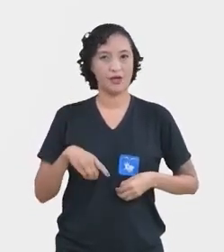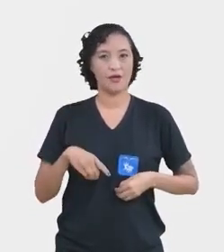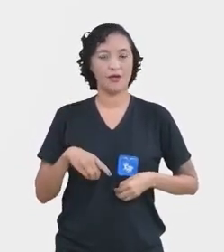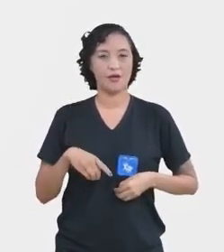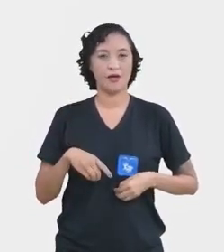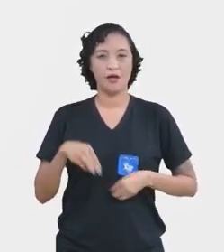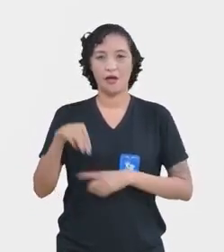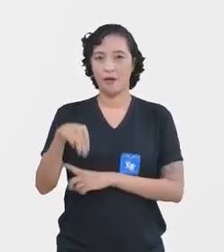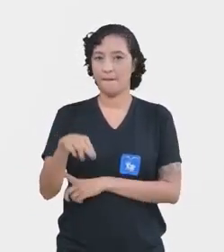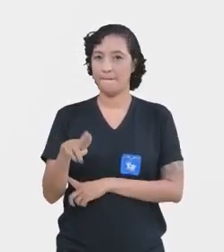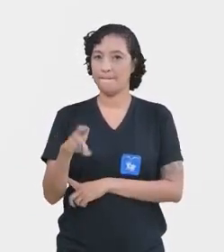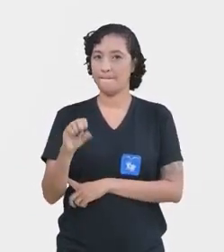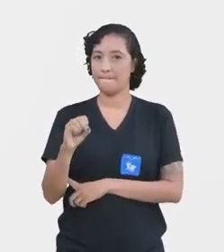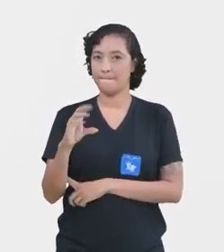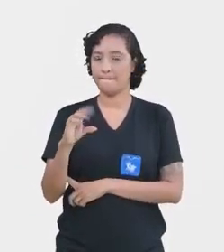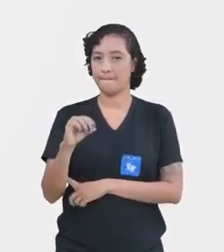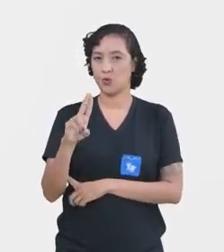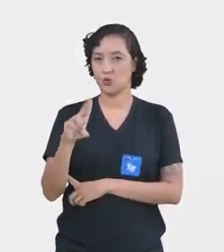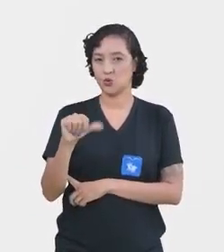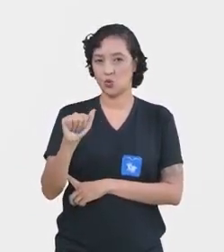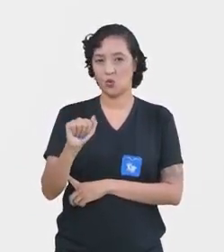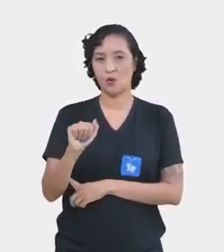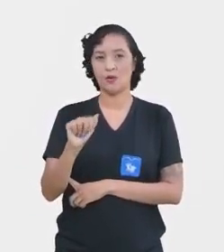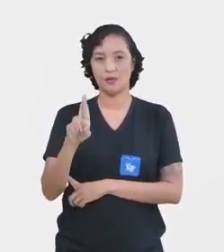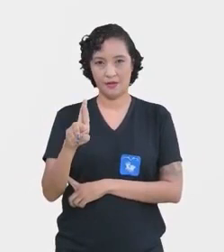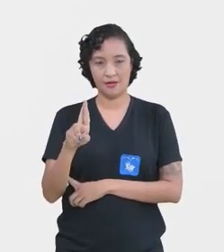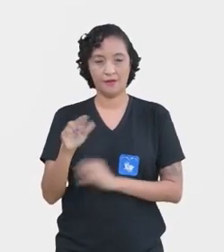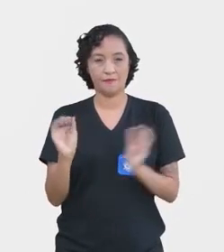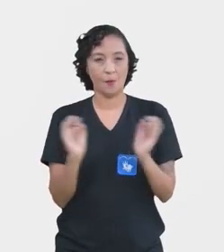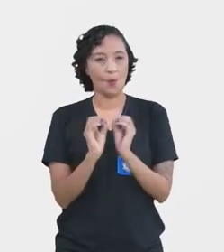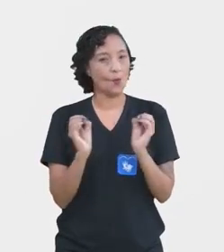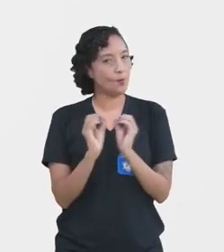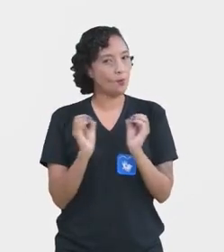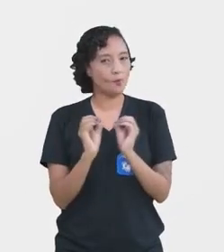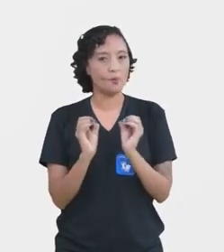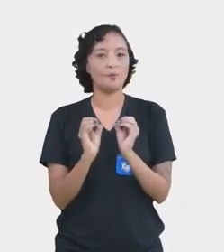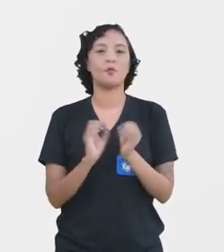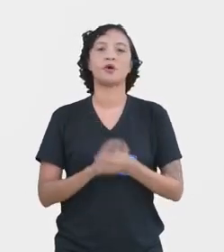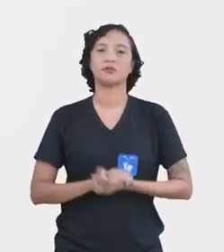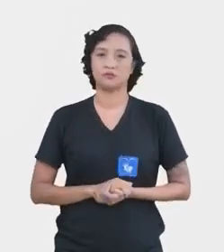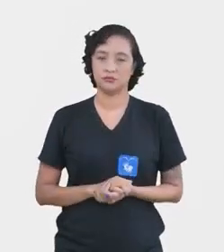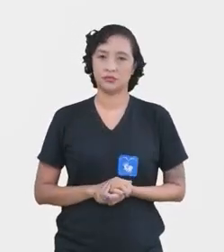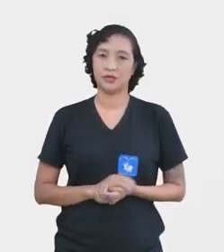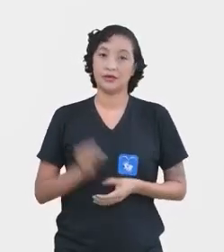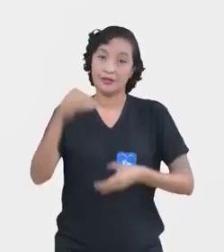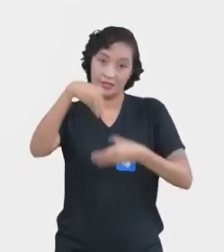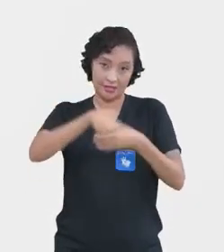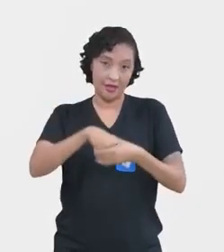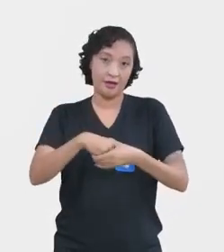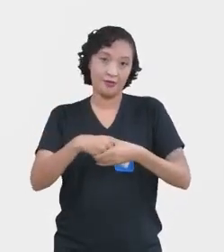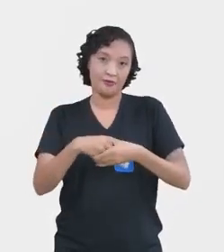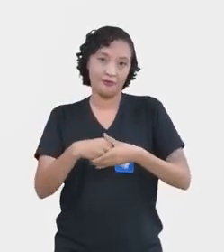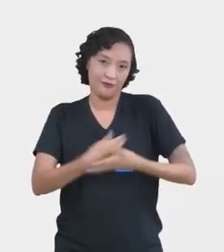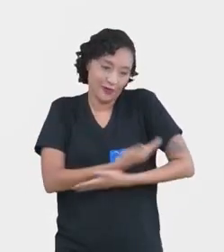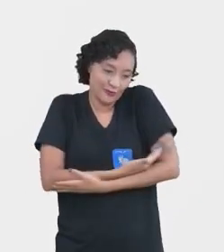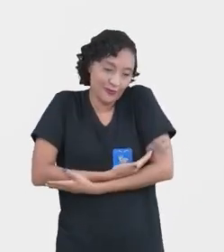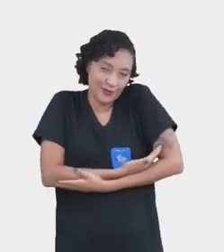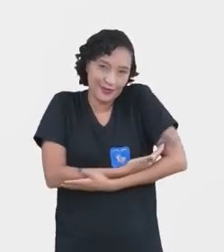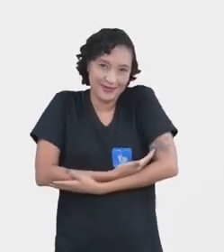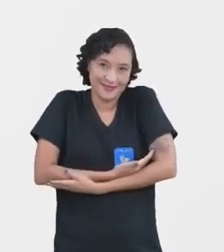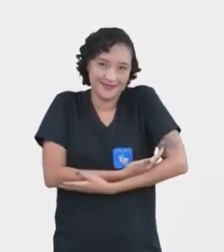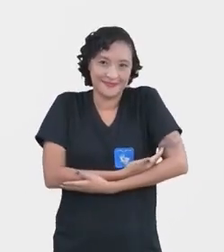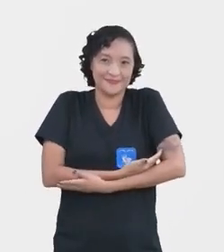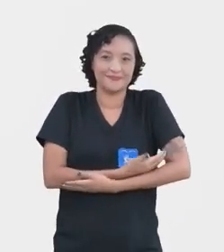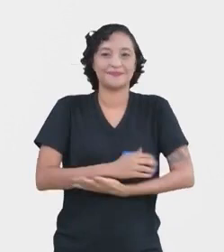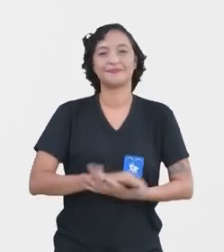muscular oco, né, que abriga o embrião e o feto, logo na evolução do desenvolvimento, e passa de embrião